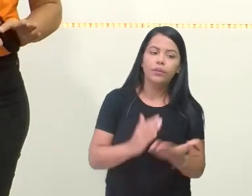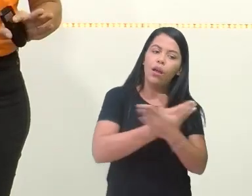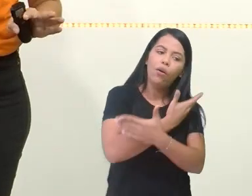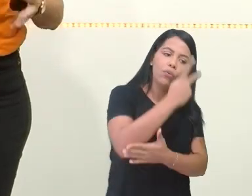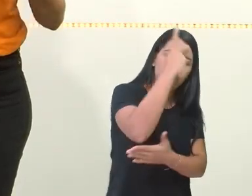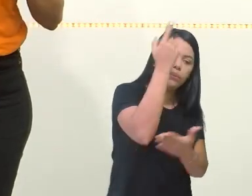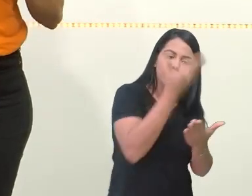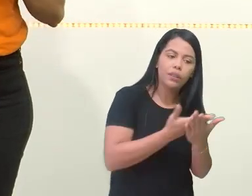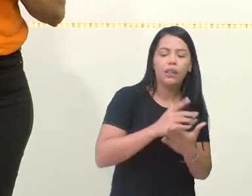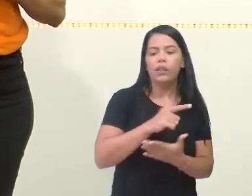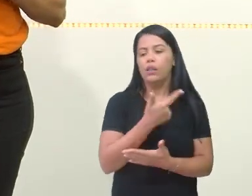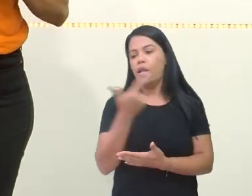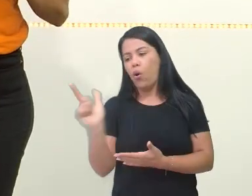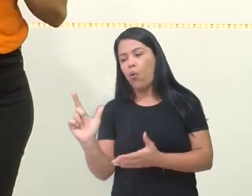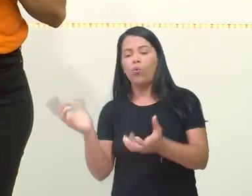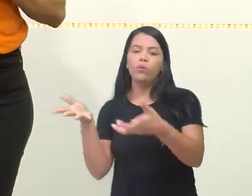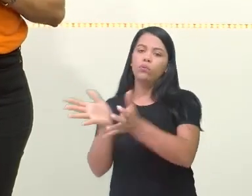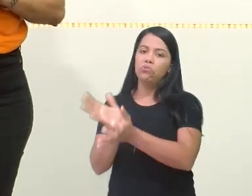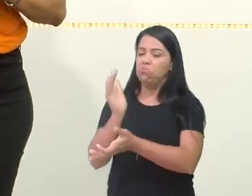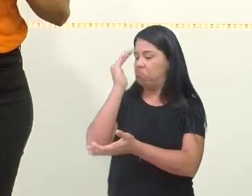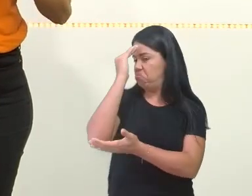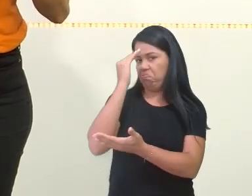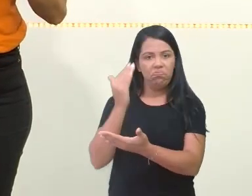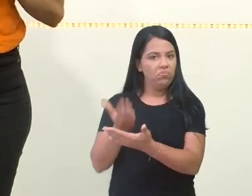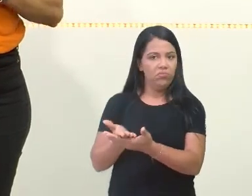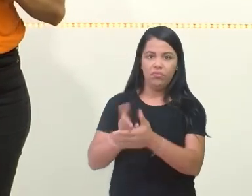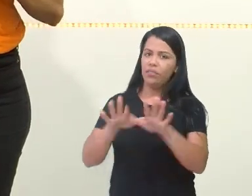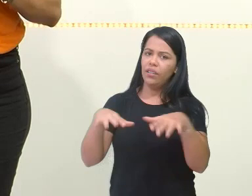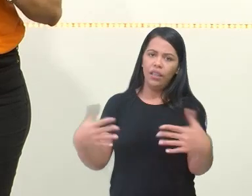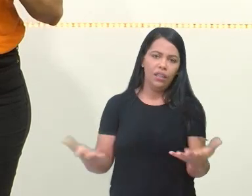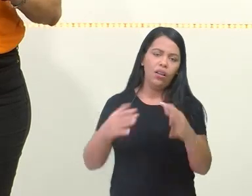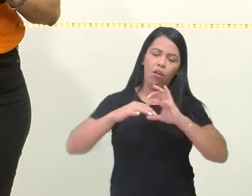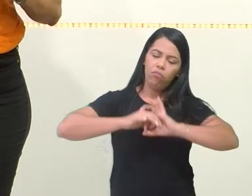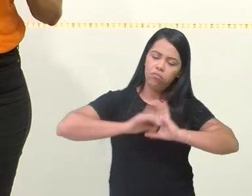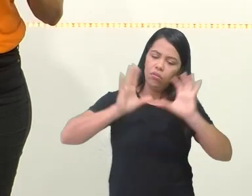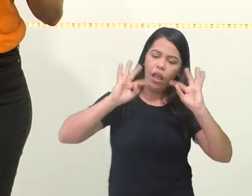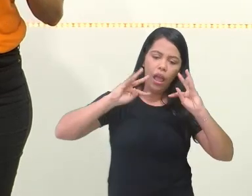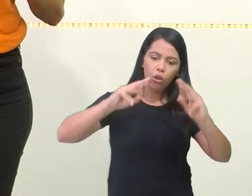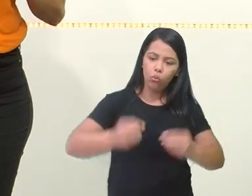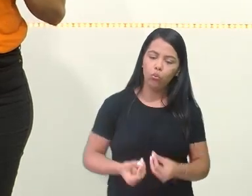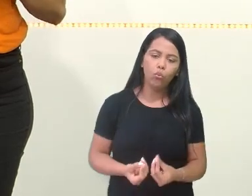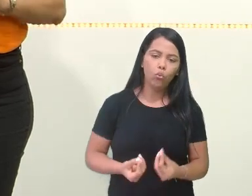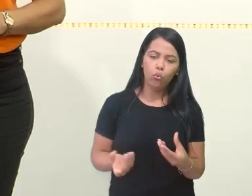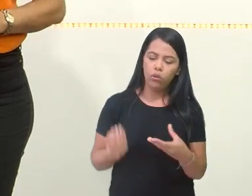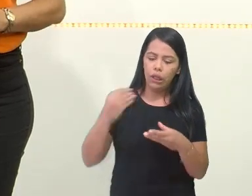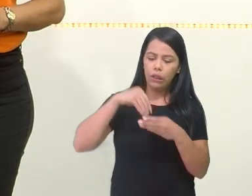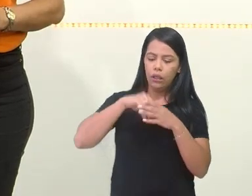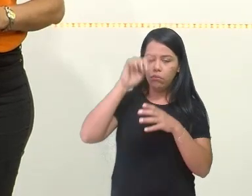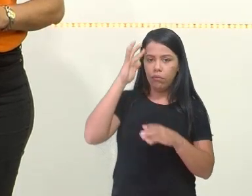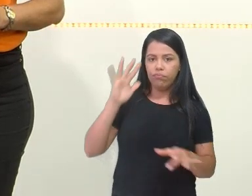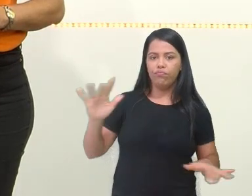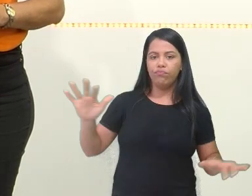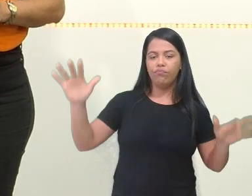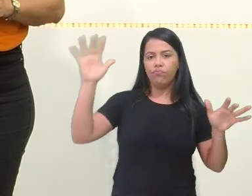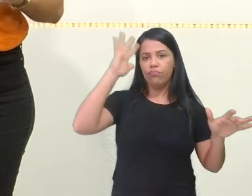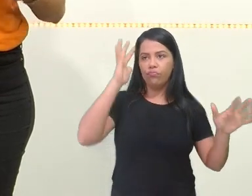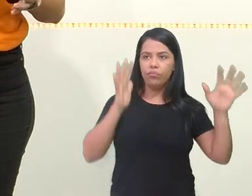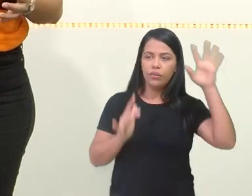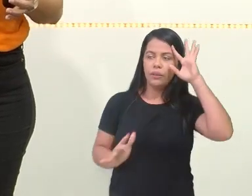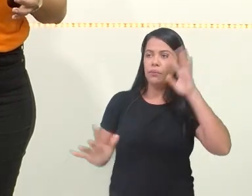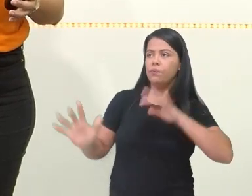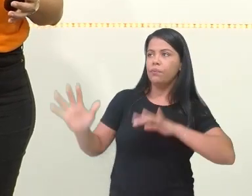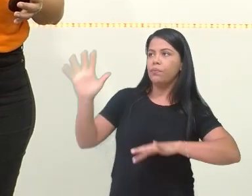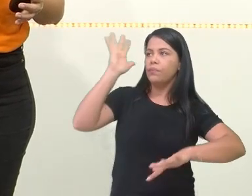existe. Tudo faz parte de quê? Da imaginação e do folclore, tá certo, gente? O